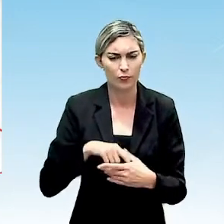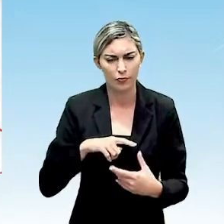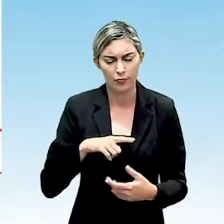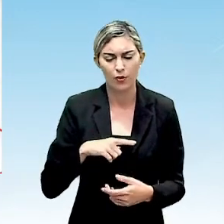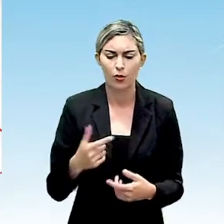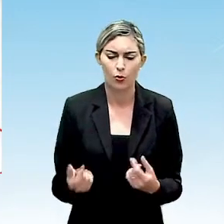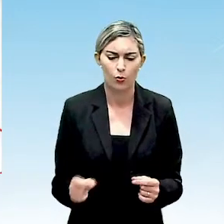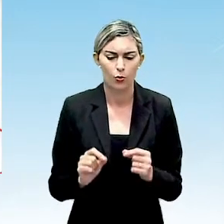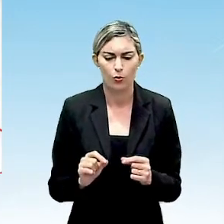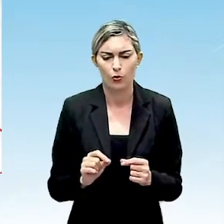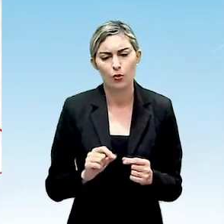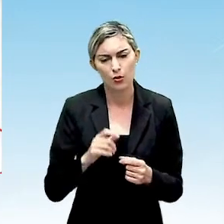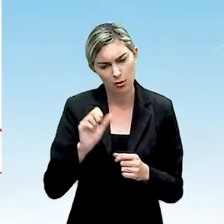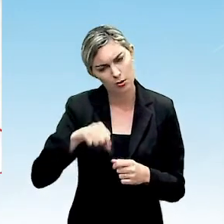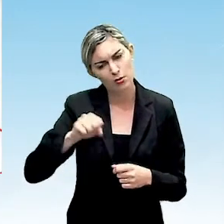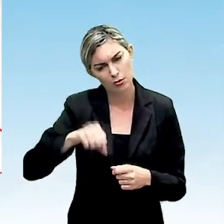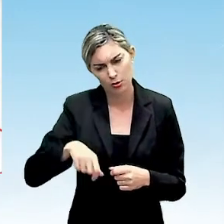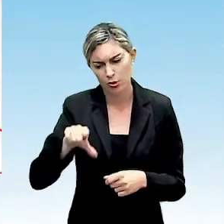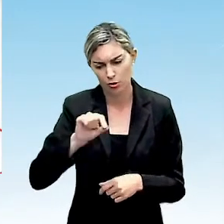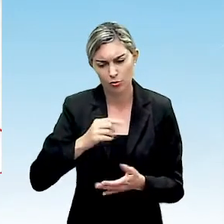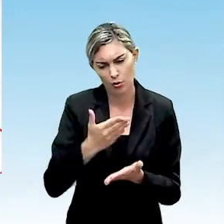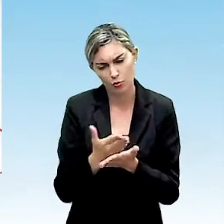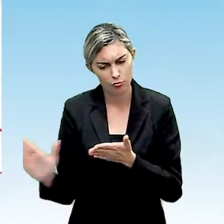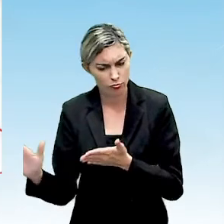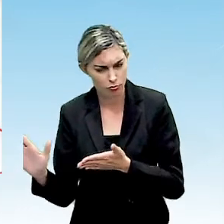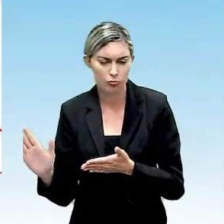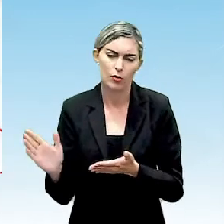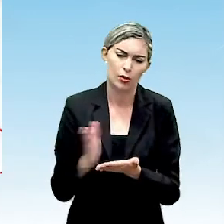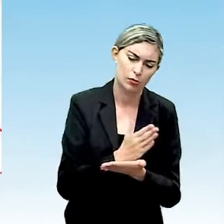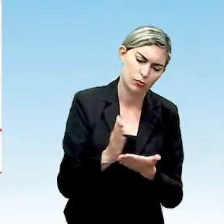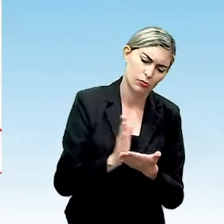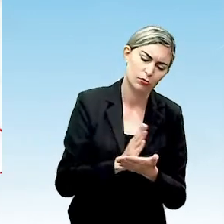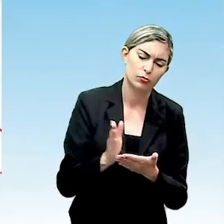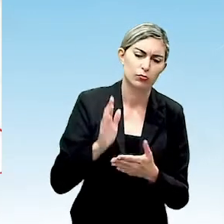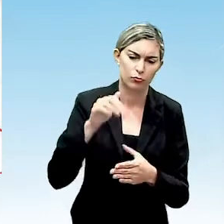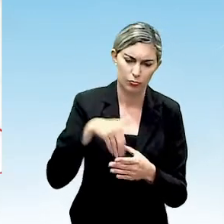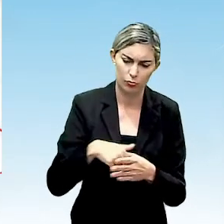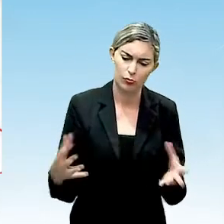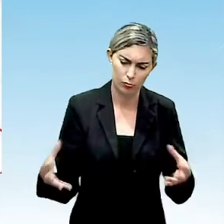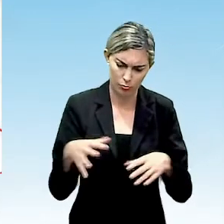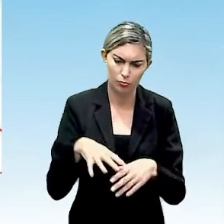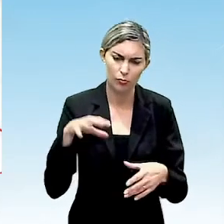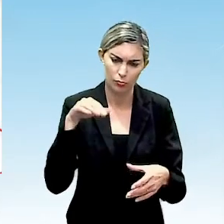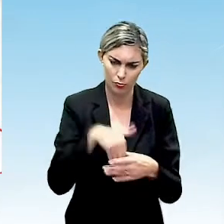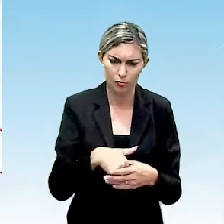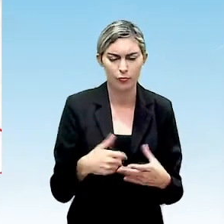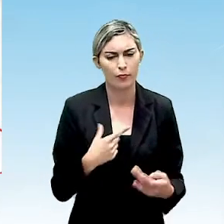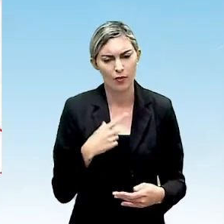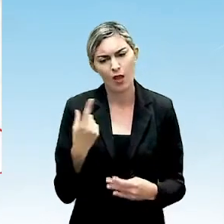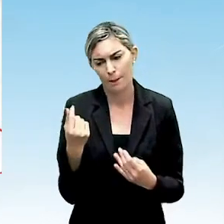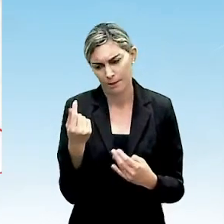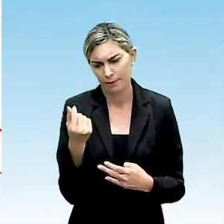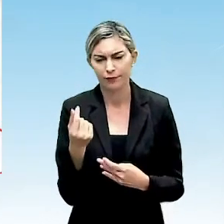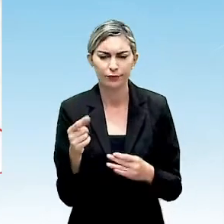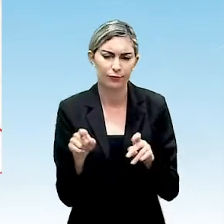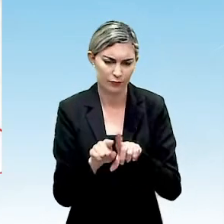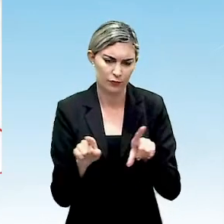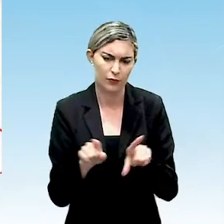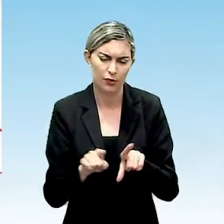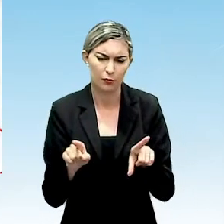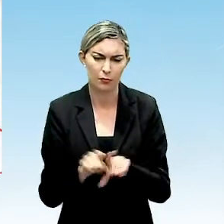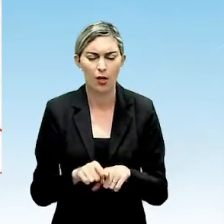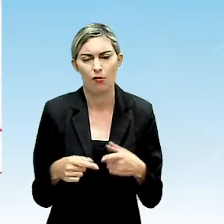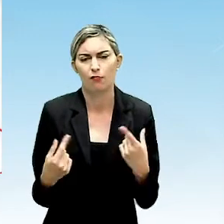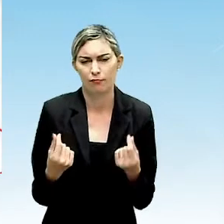censitário. Então, há sim aqueles que serão excluídos e aqueles que serão incluídos. Muito pela questão financeira também e